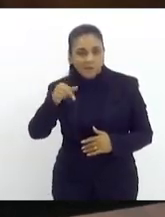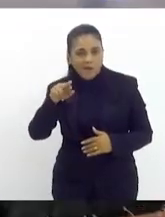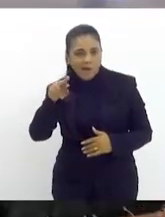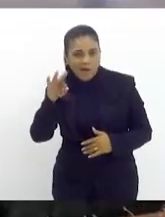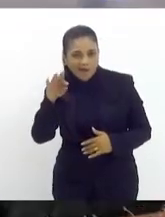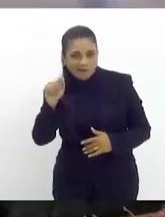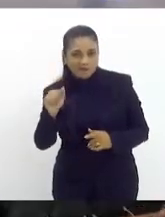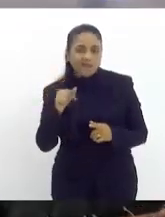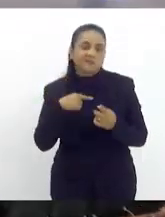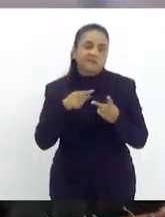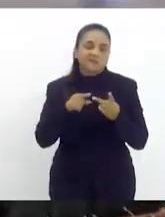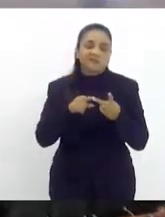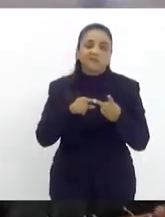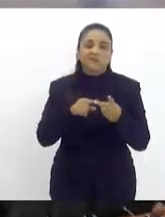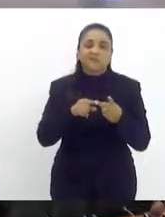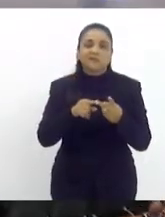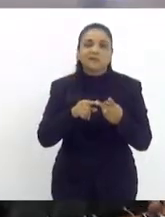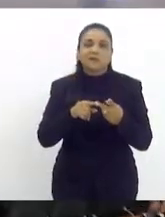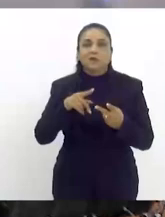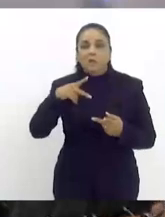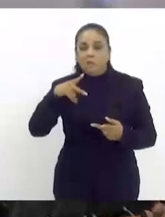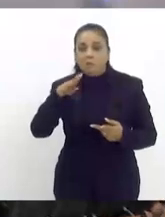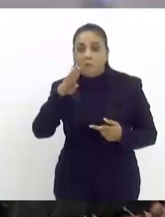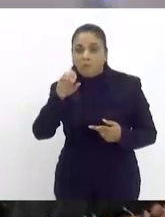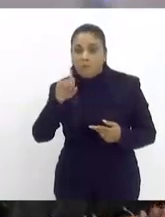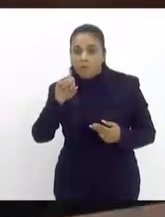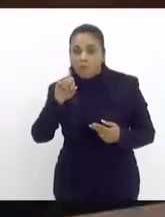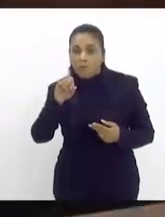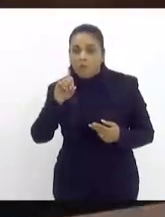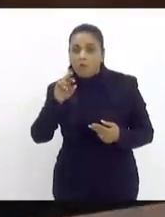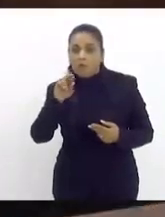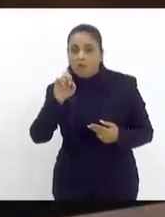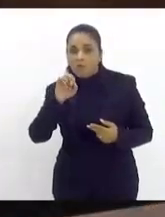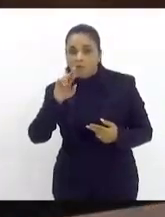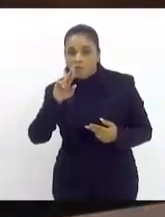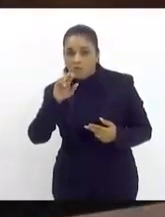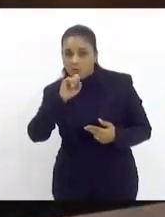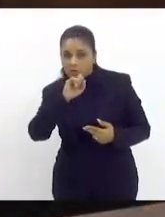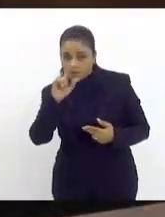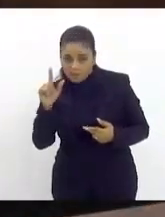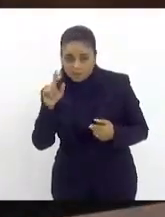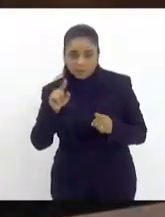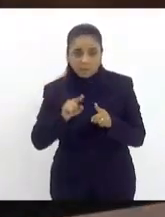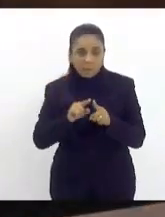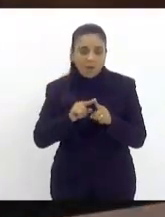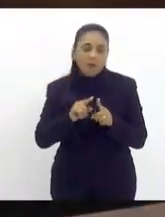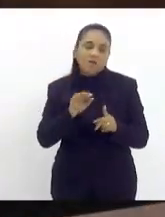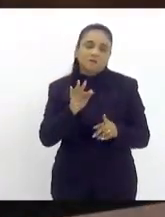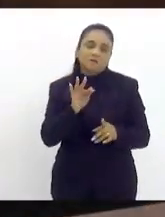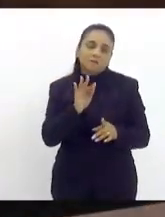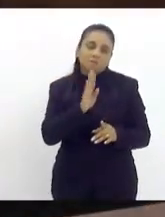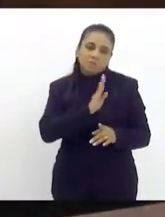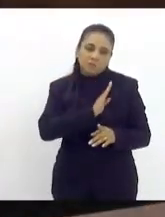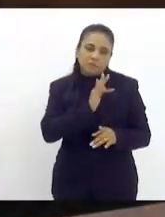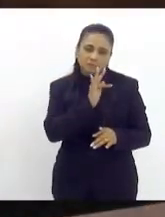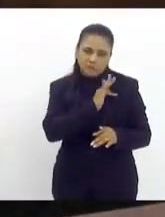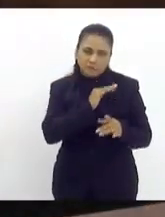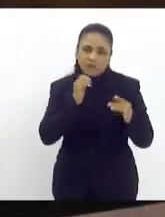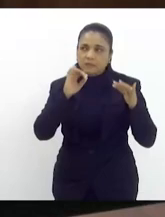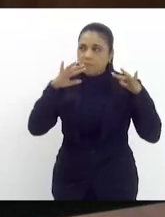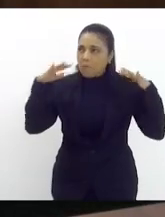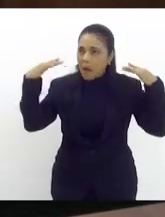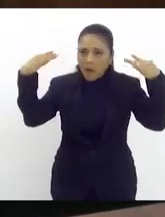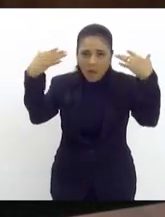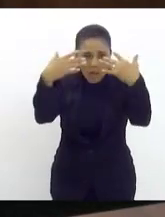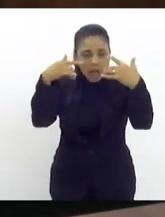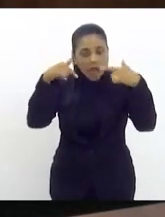que vieram para cá e a Baixada Fluminense. Dizer que, mais uma vez, é tudo muito difícil aqui na casa.